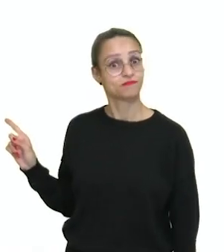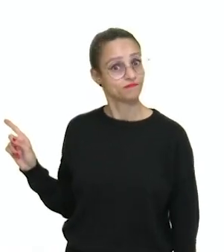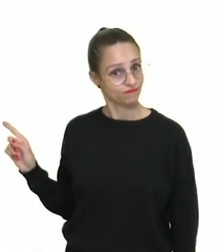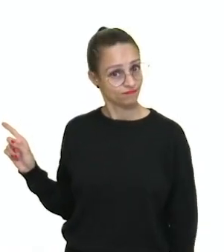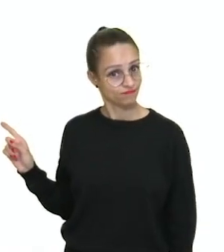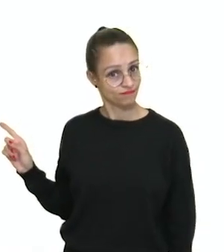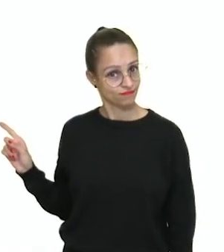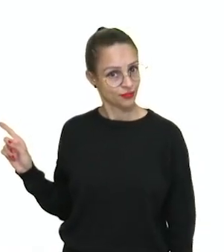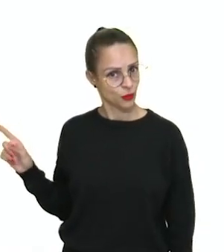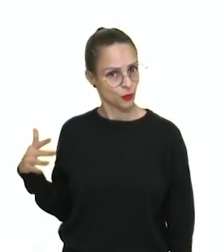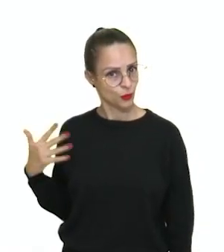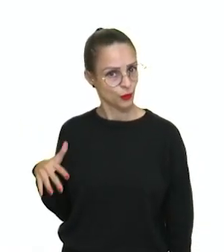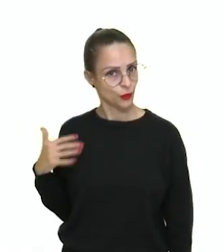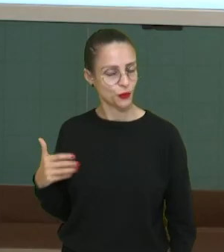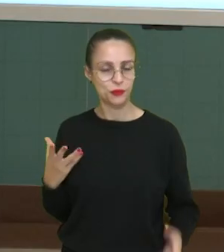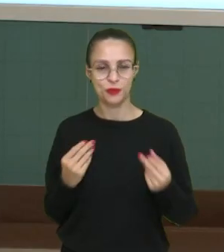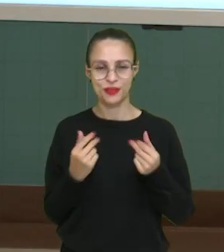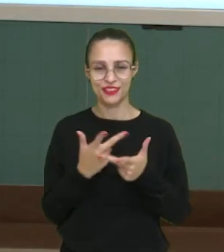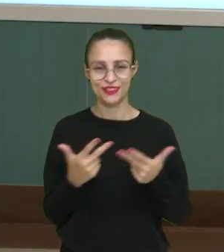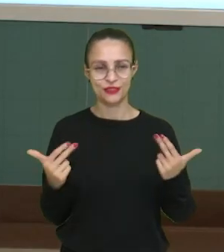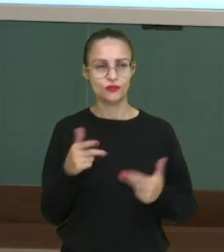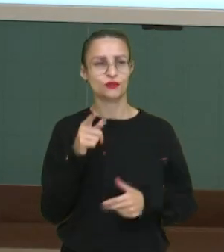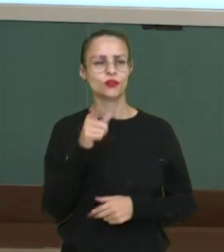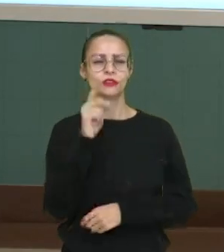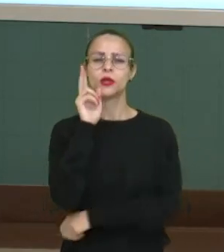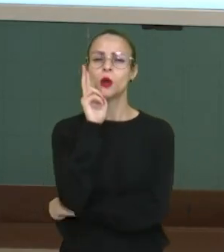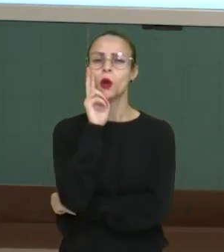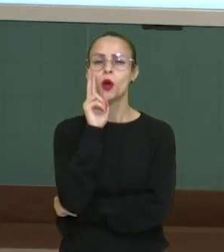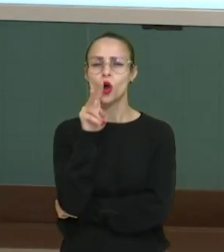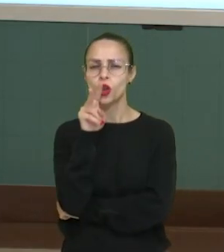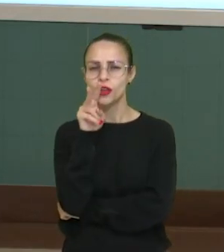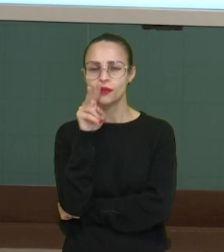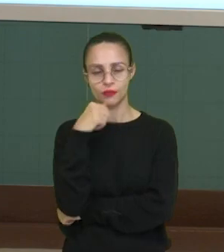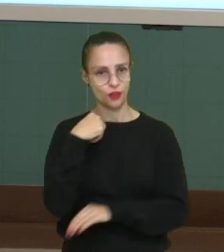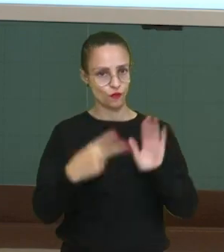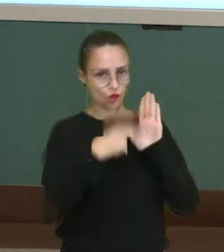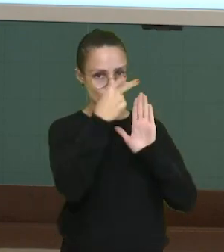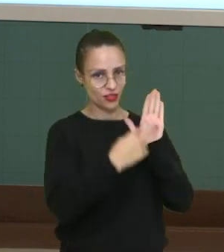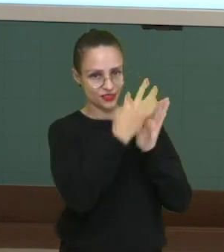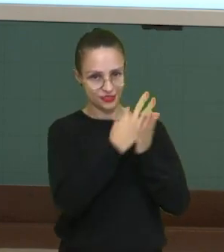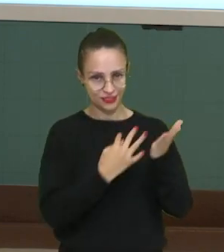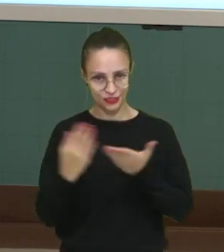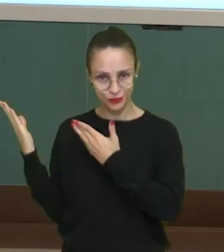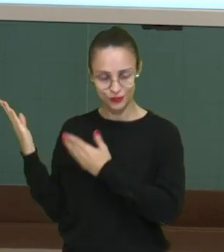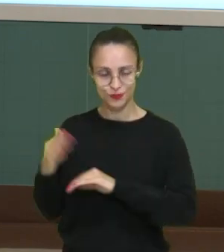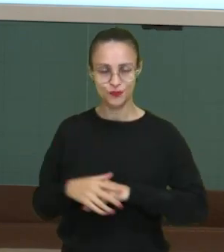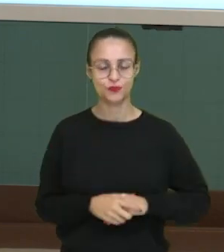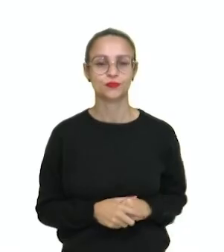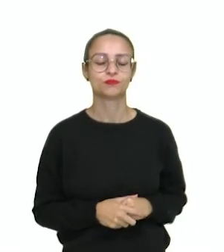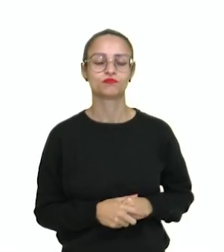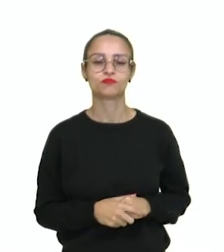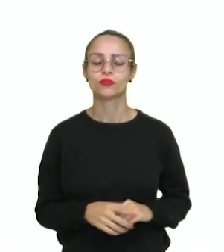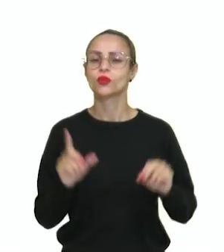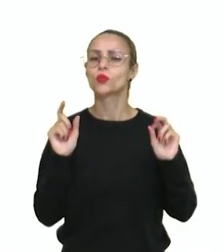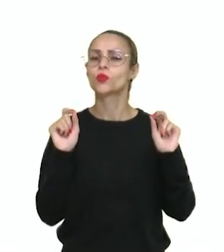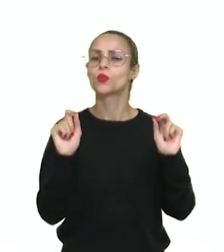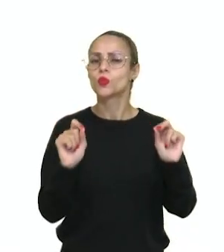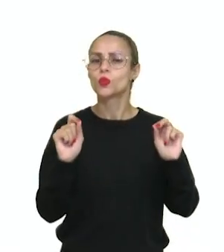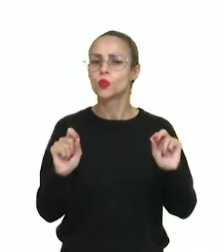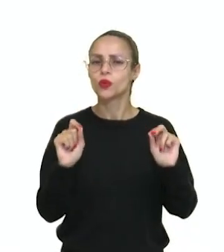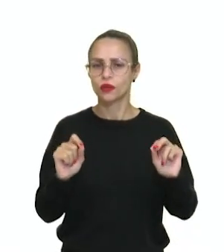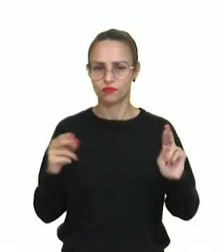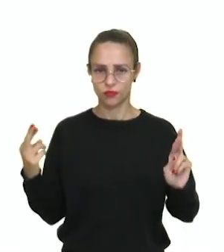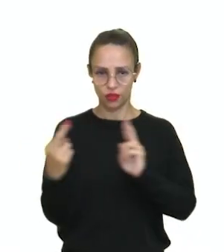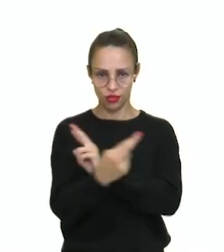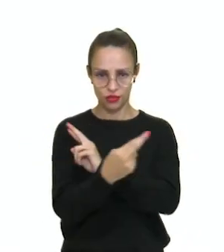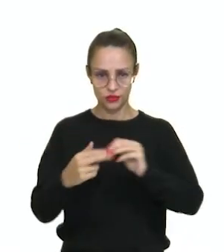Muita coisa, não é verdade? Enquanto você observa a imagem, eu vou ler o texto para você. Qual a relação do